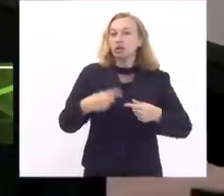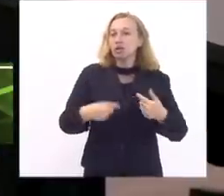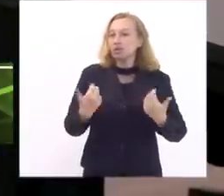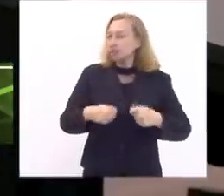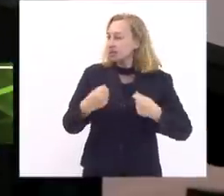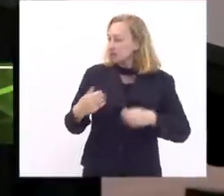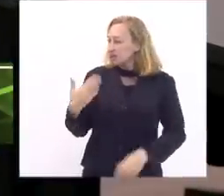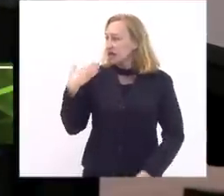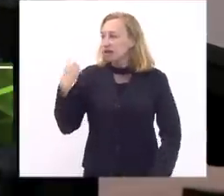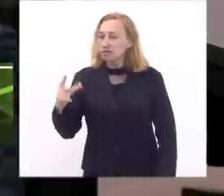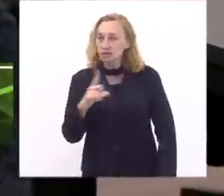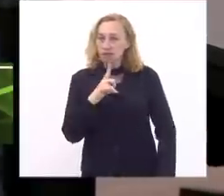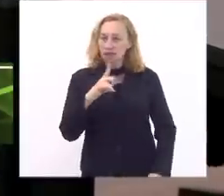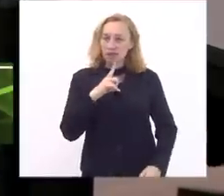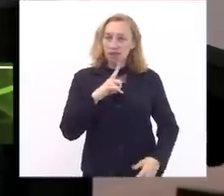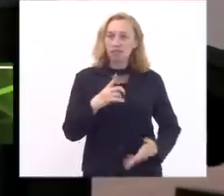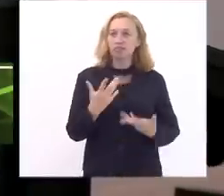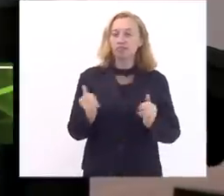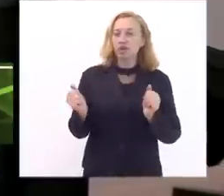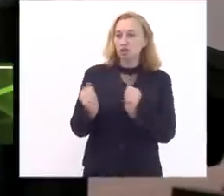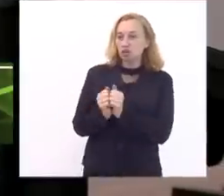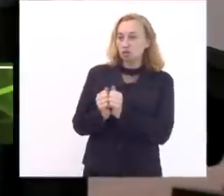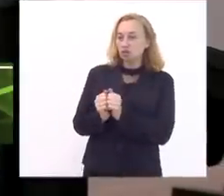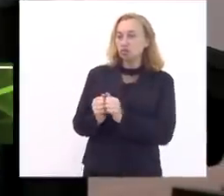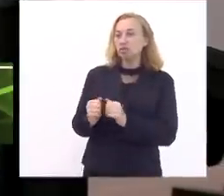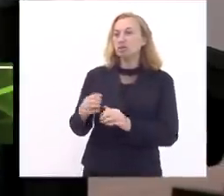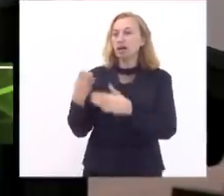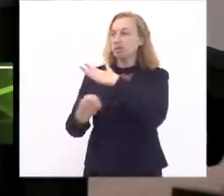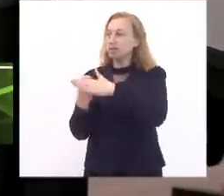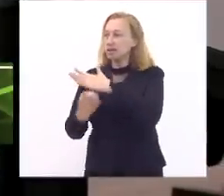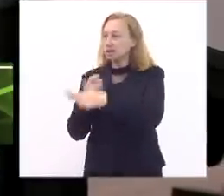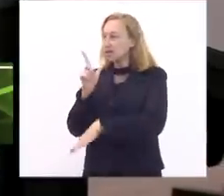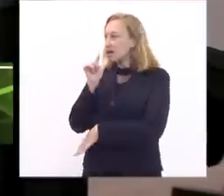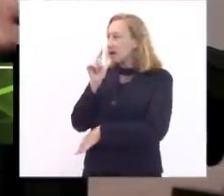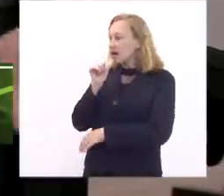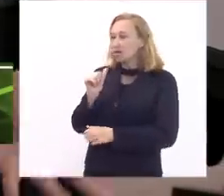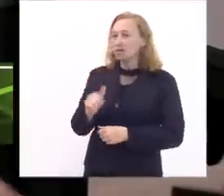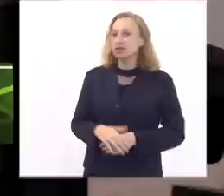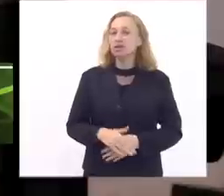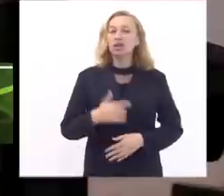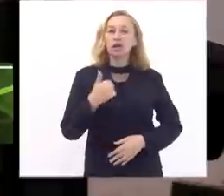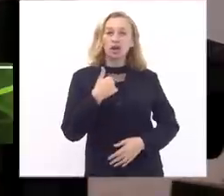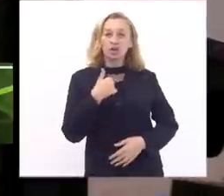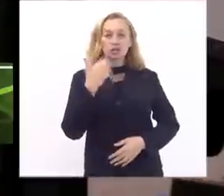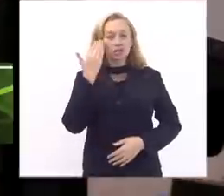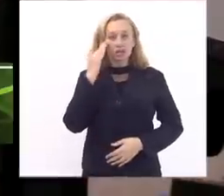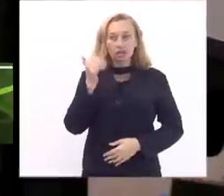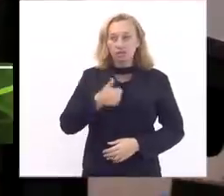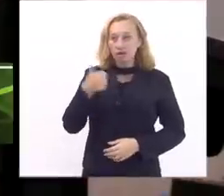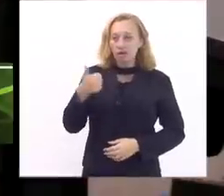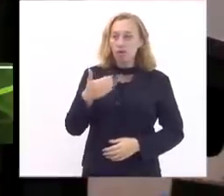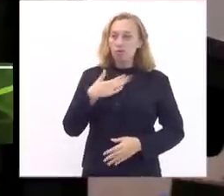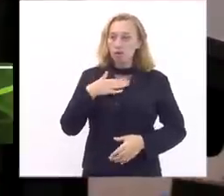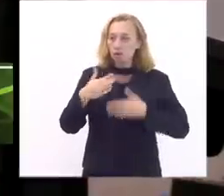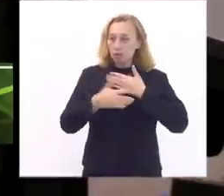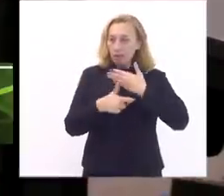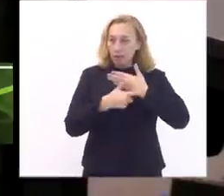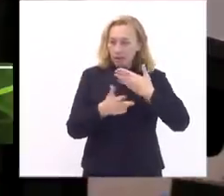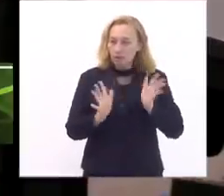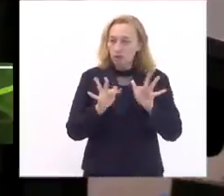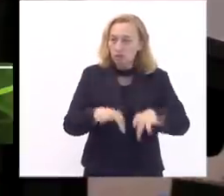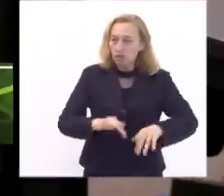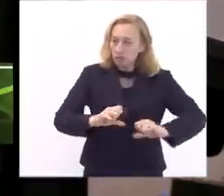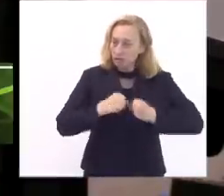né? E eu sempre vou estar do lado da CEDAE, desde que eu decidi isso, desde que eu me entendo por gente, né? Então, meu papel é, até o final,